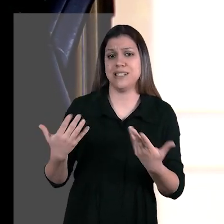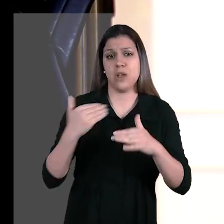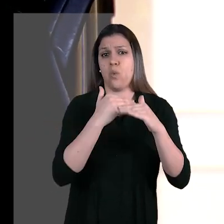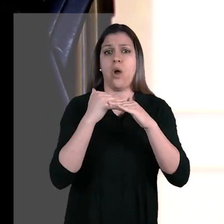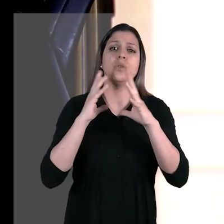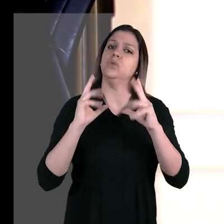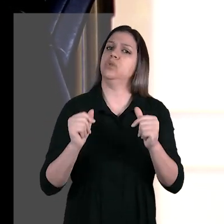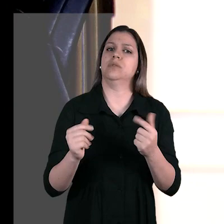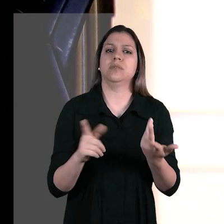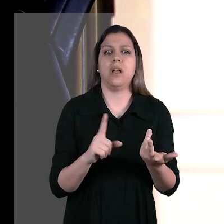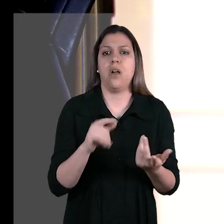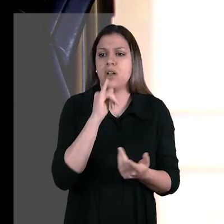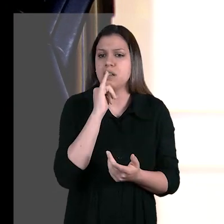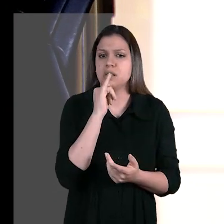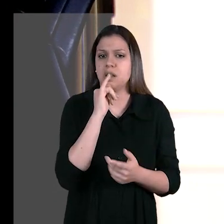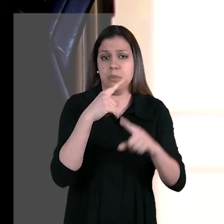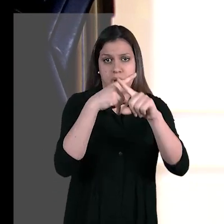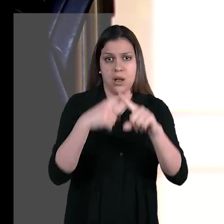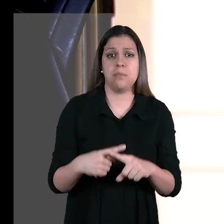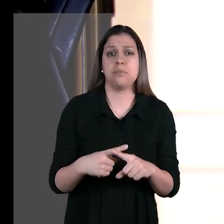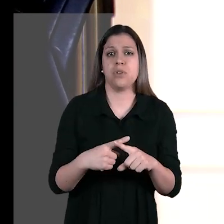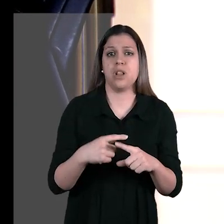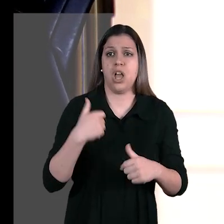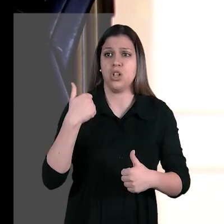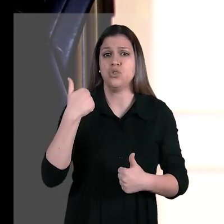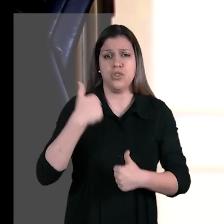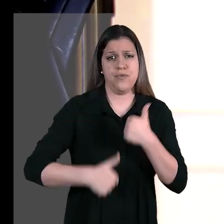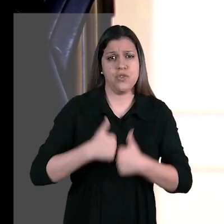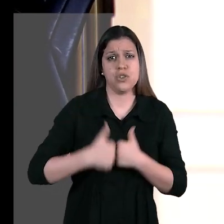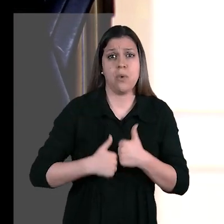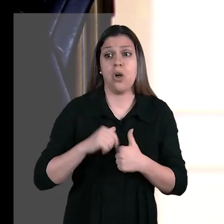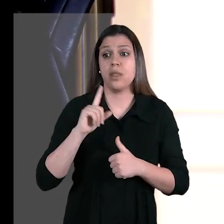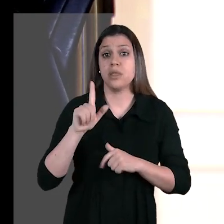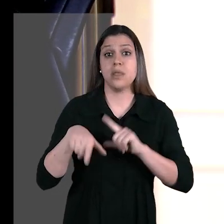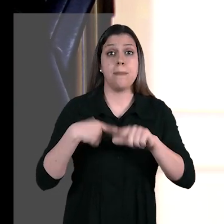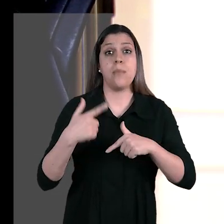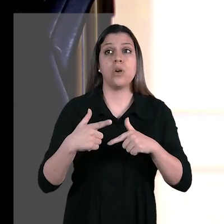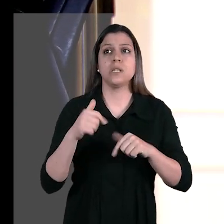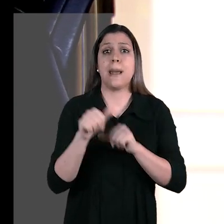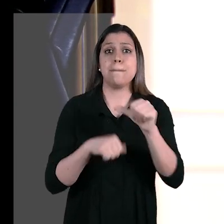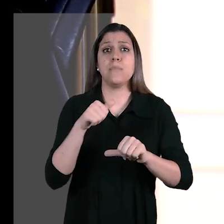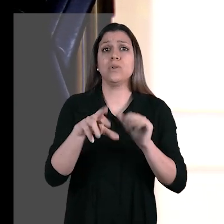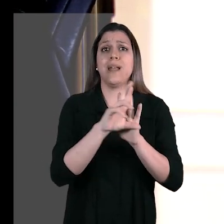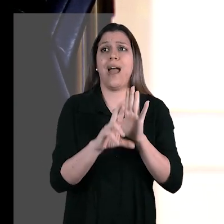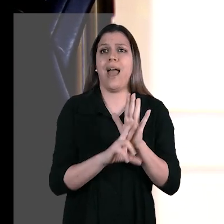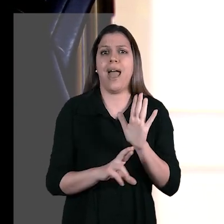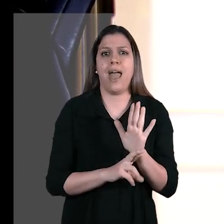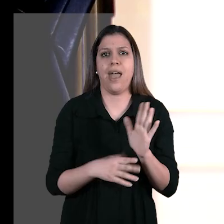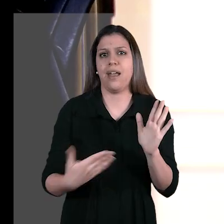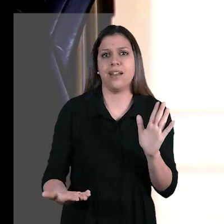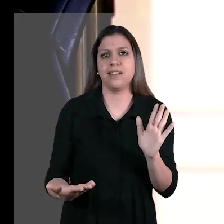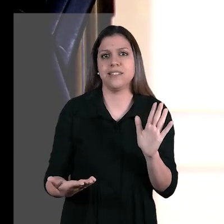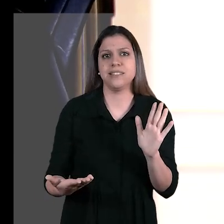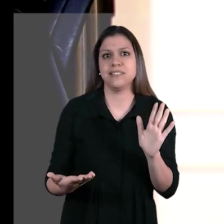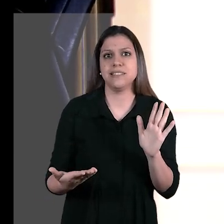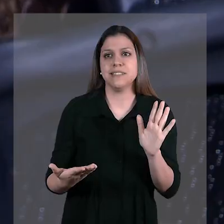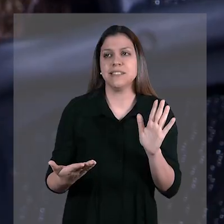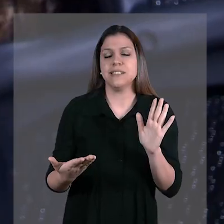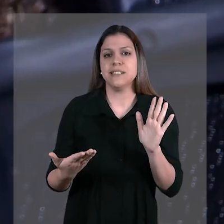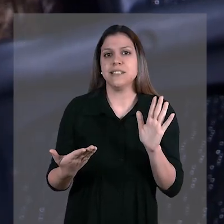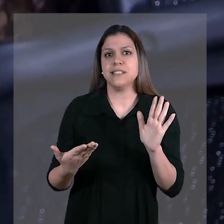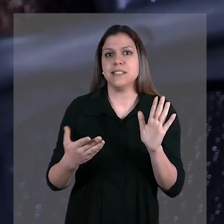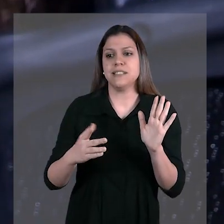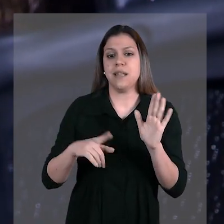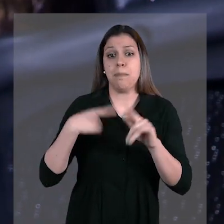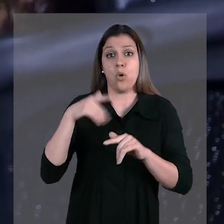coisa de você participa de um campeonato de futebol aí, muda as regras, no segundo tempo você em campo.